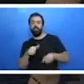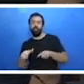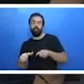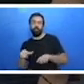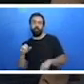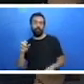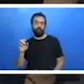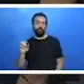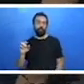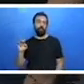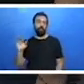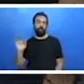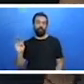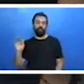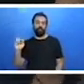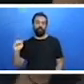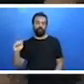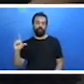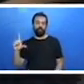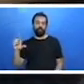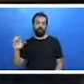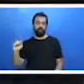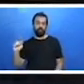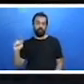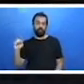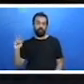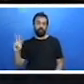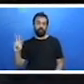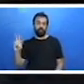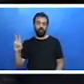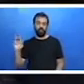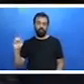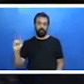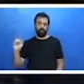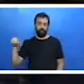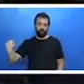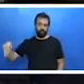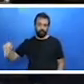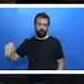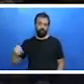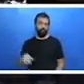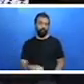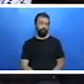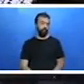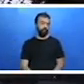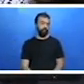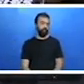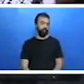bom? Mas aqui você manda para o seu professor depois e ele vai estar corrigindo com você, tá bom?